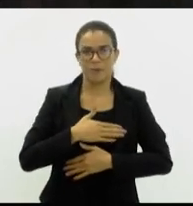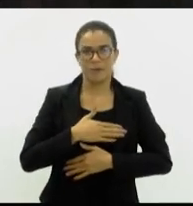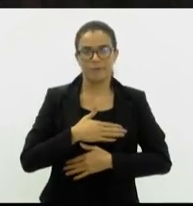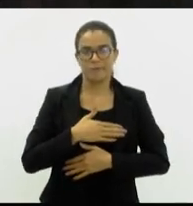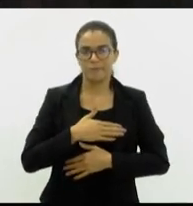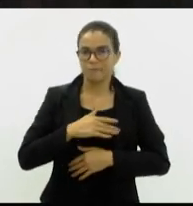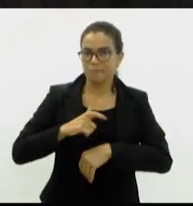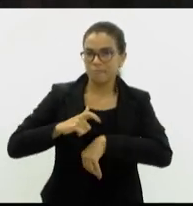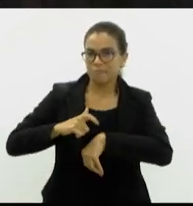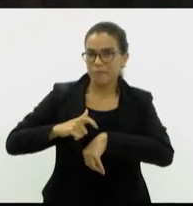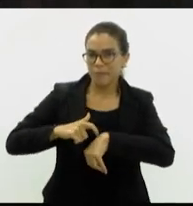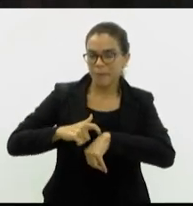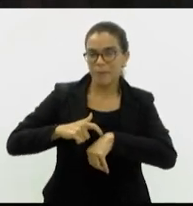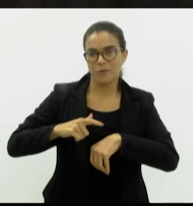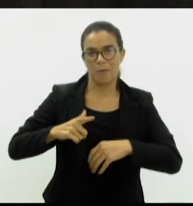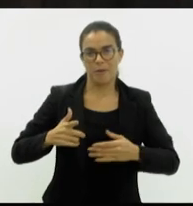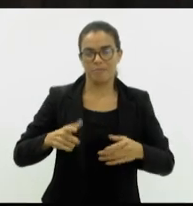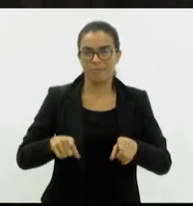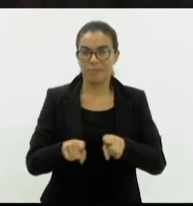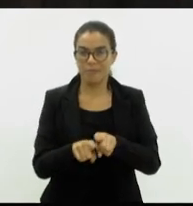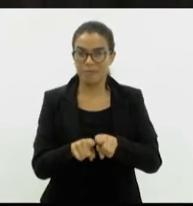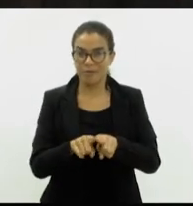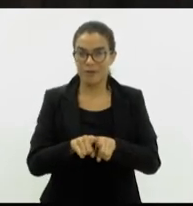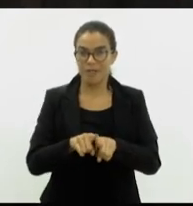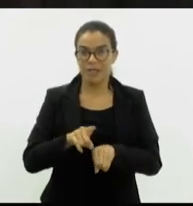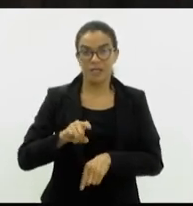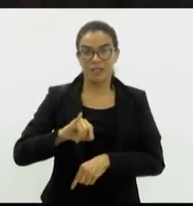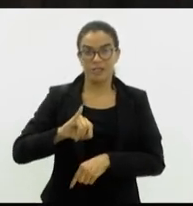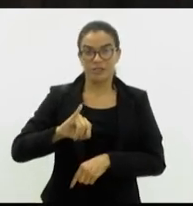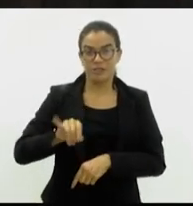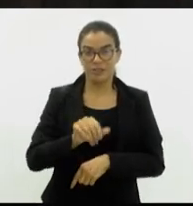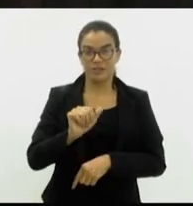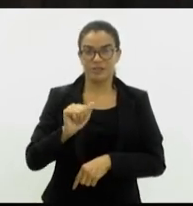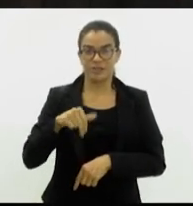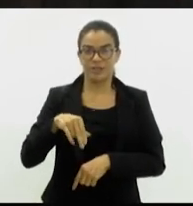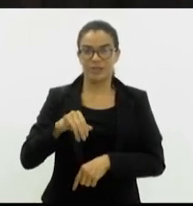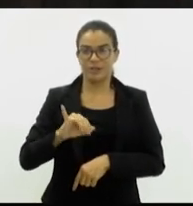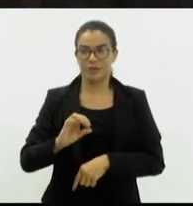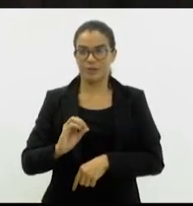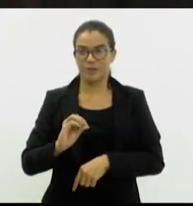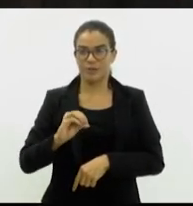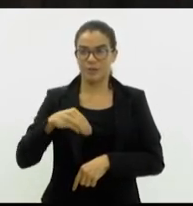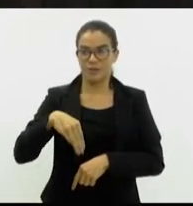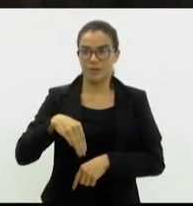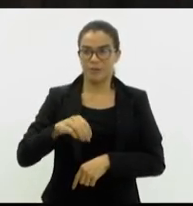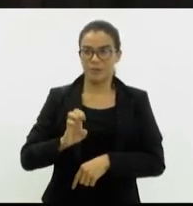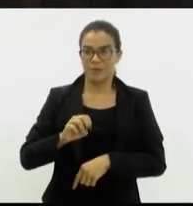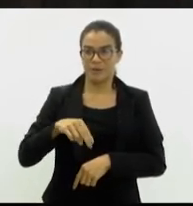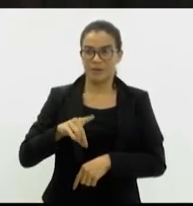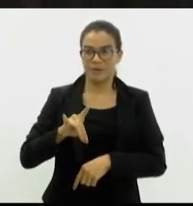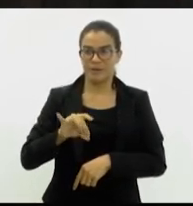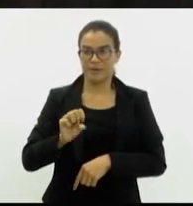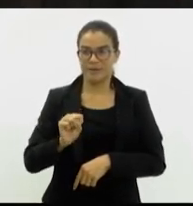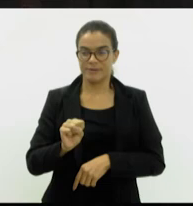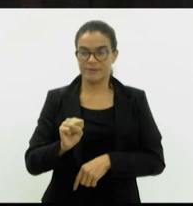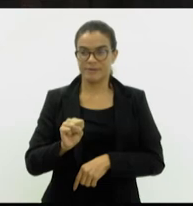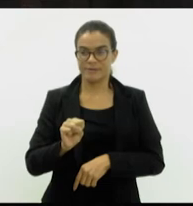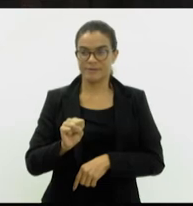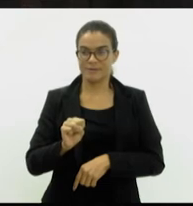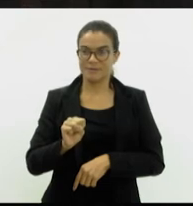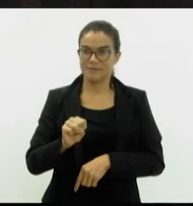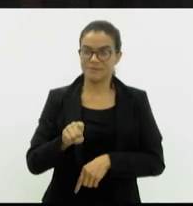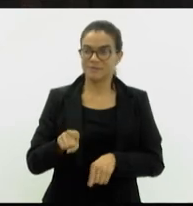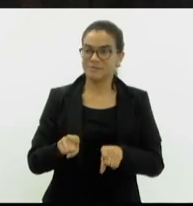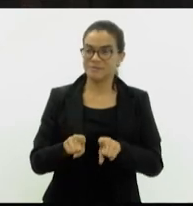o sempre Deputado Jânio Mendes originário do